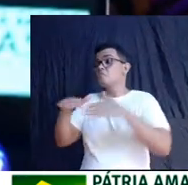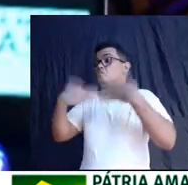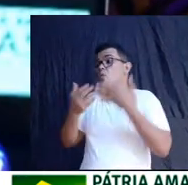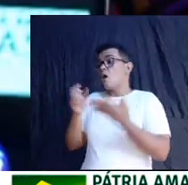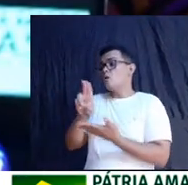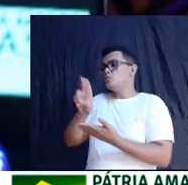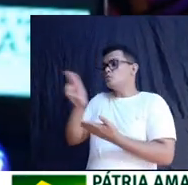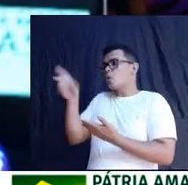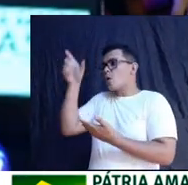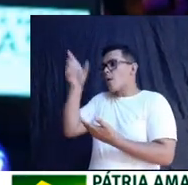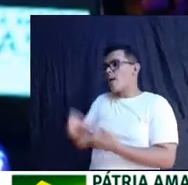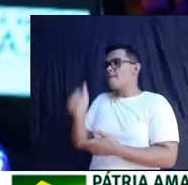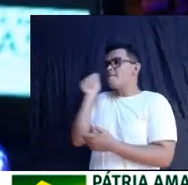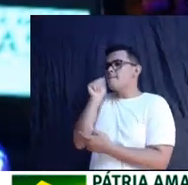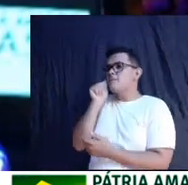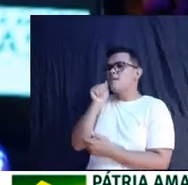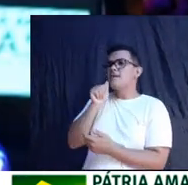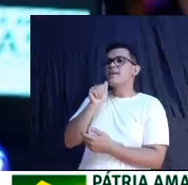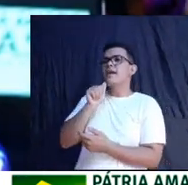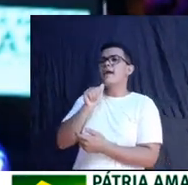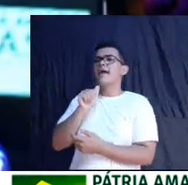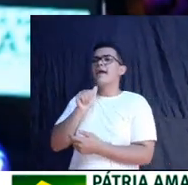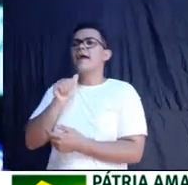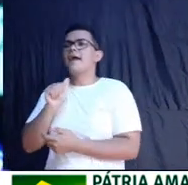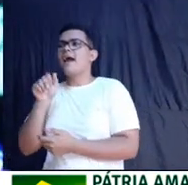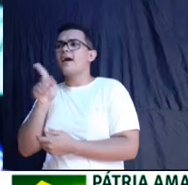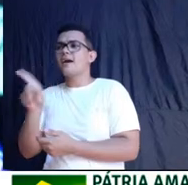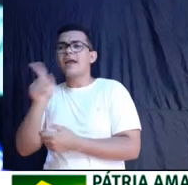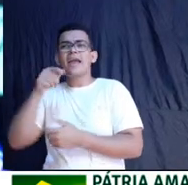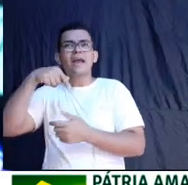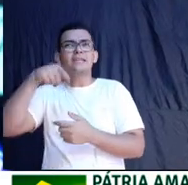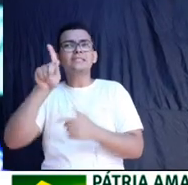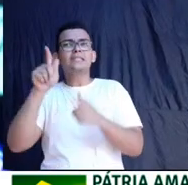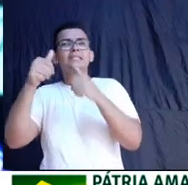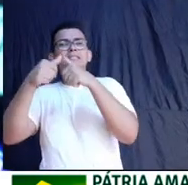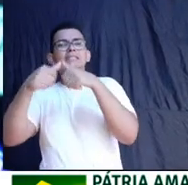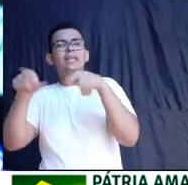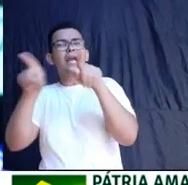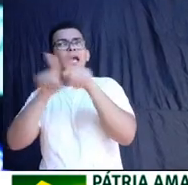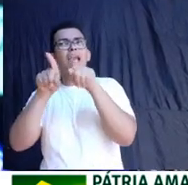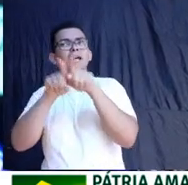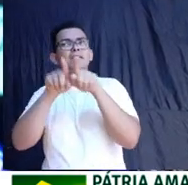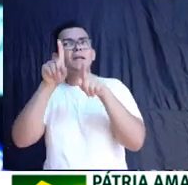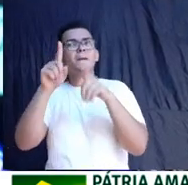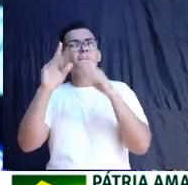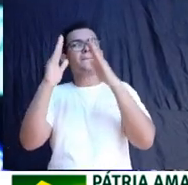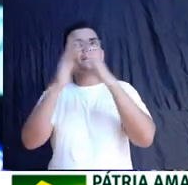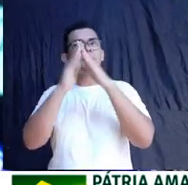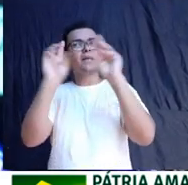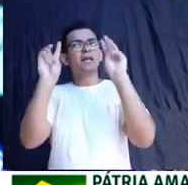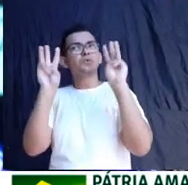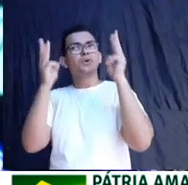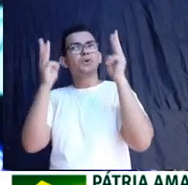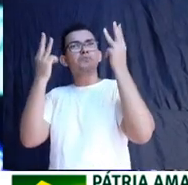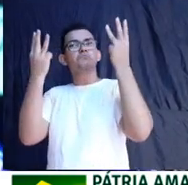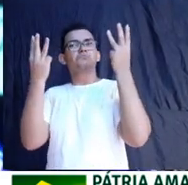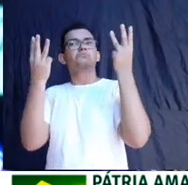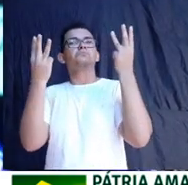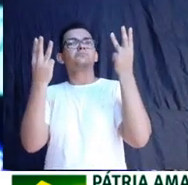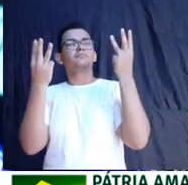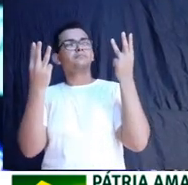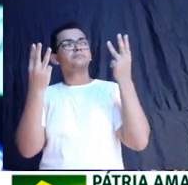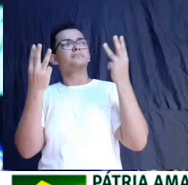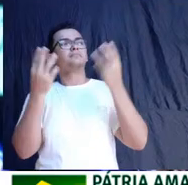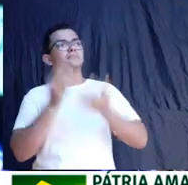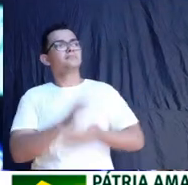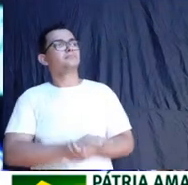Qual era o nome daquela mulher, a flor da noite da boate azul?